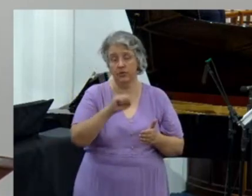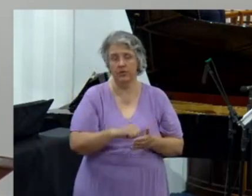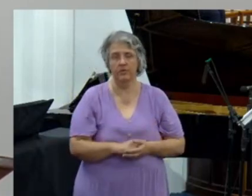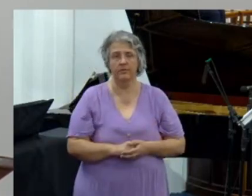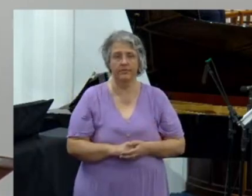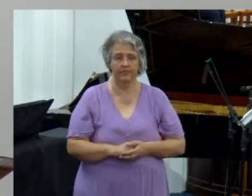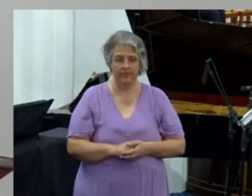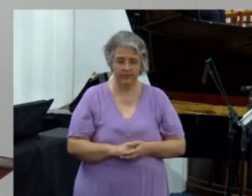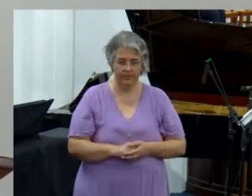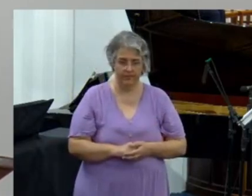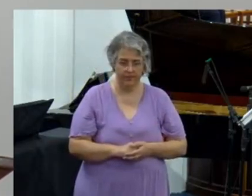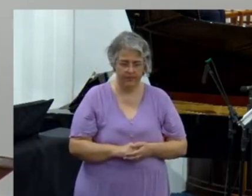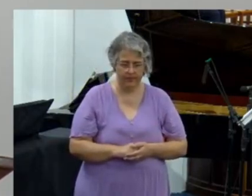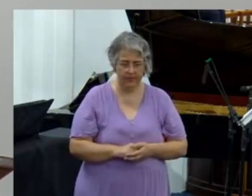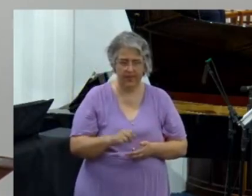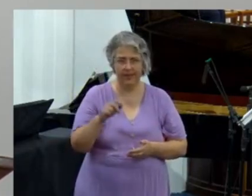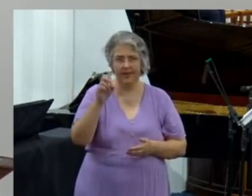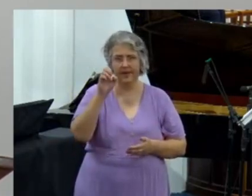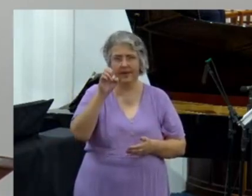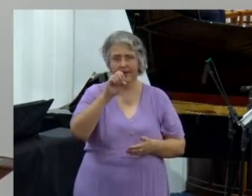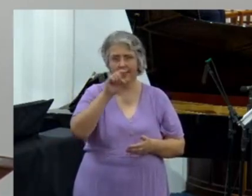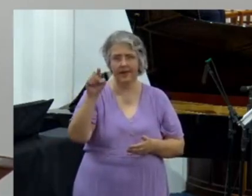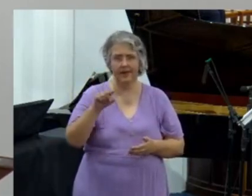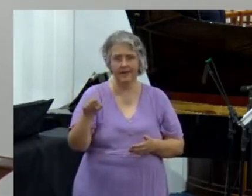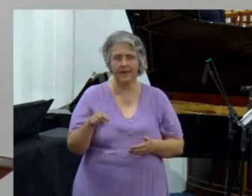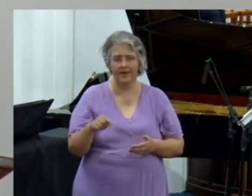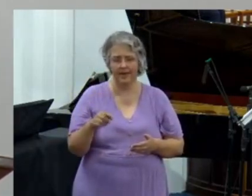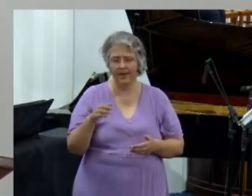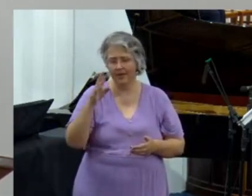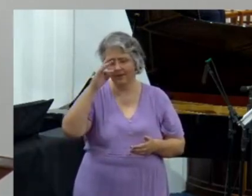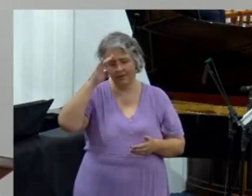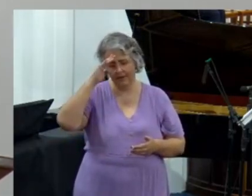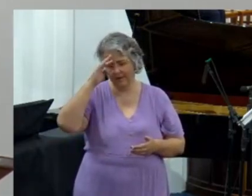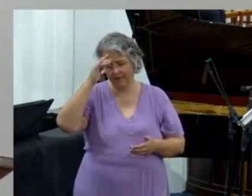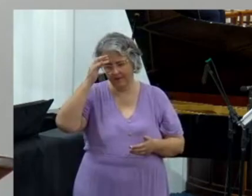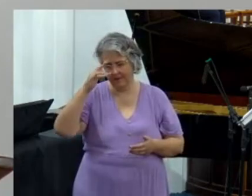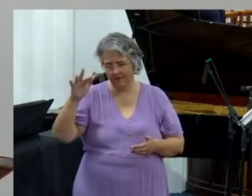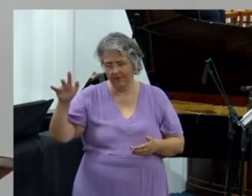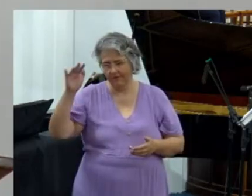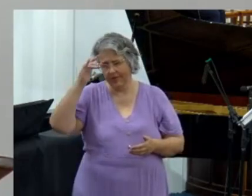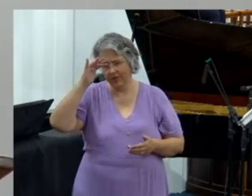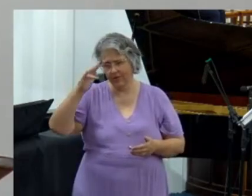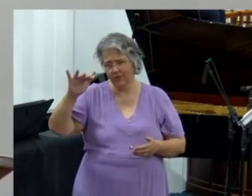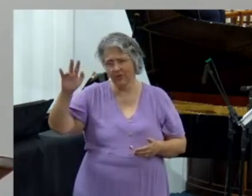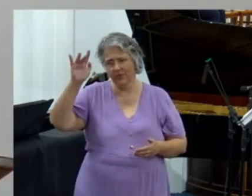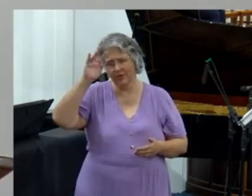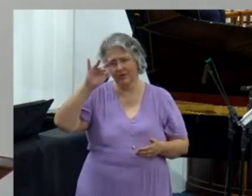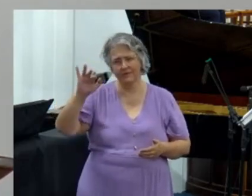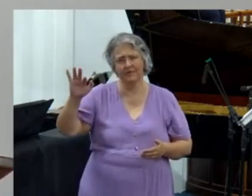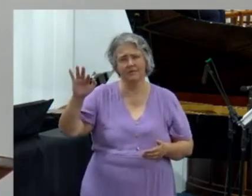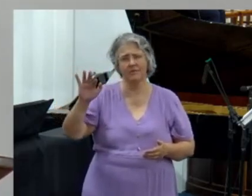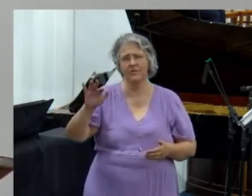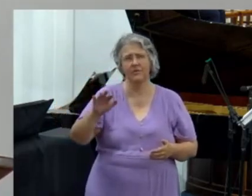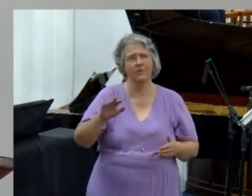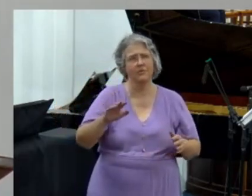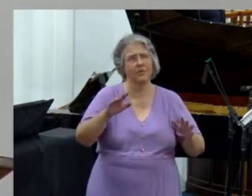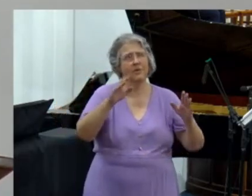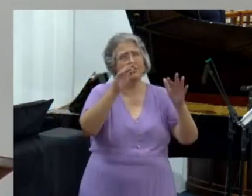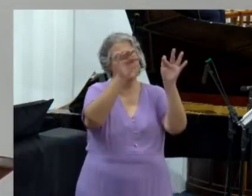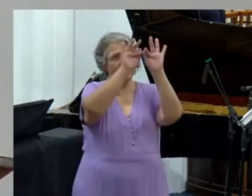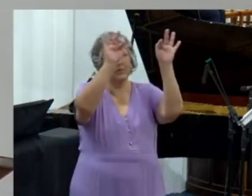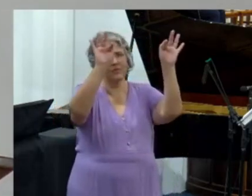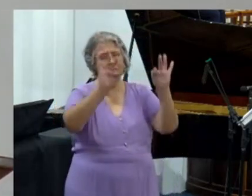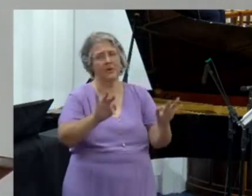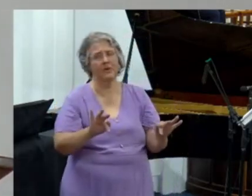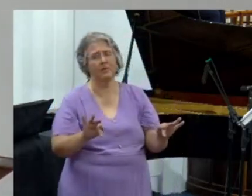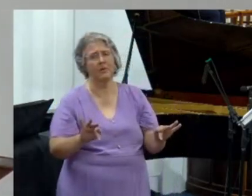Ezequiel está tendo uma série de visões a respeito da futura destruição de Jerusalém e do templo. E a visão